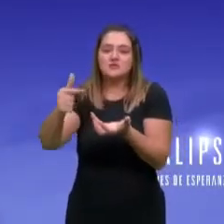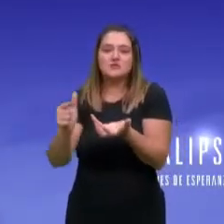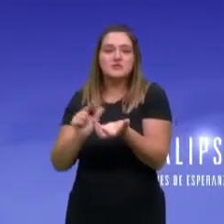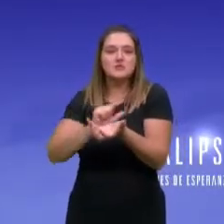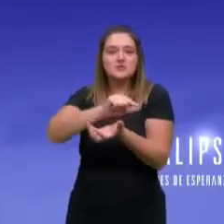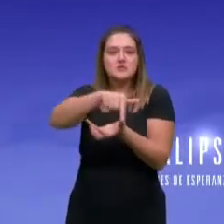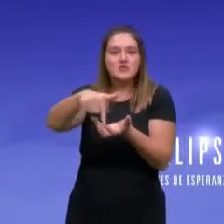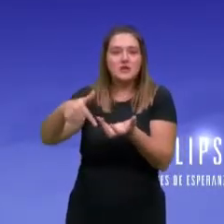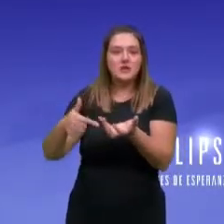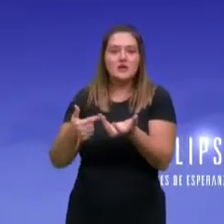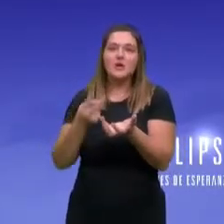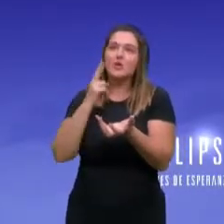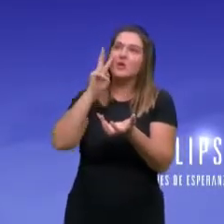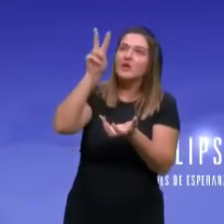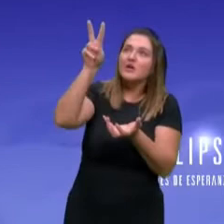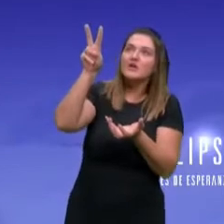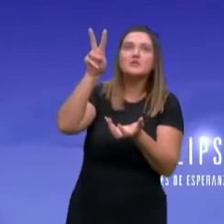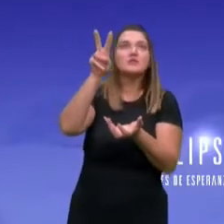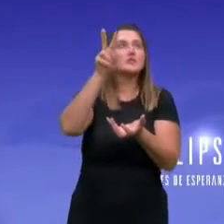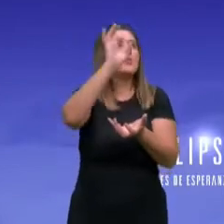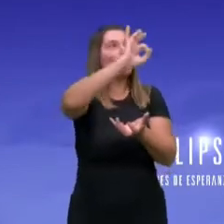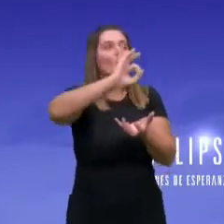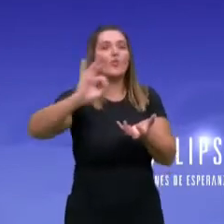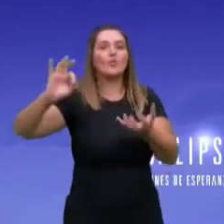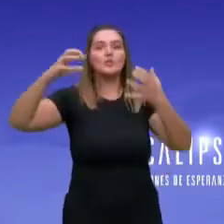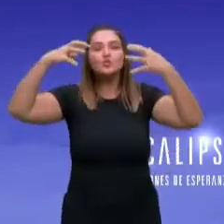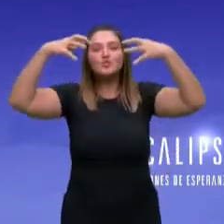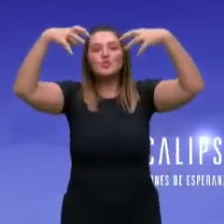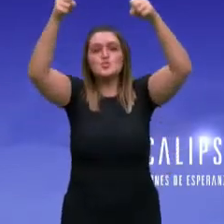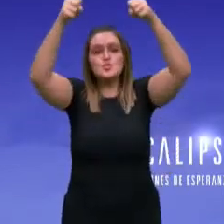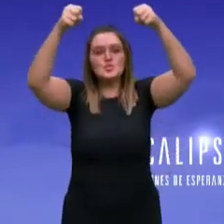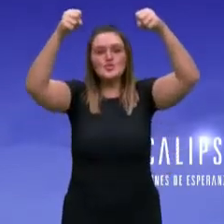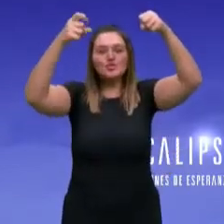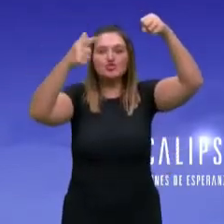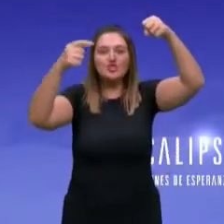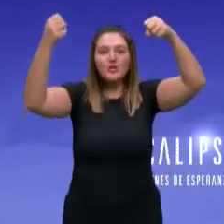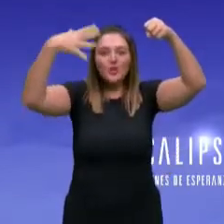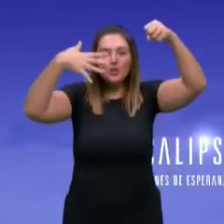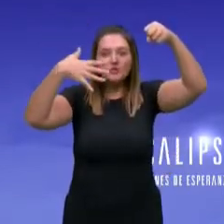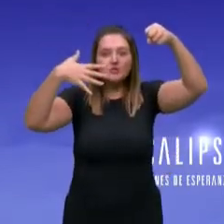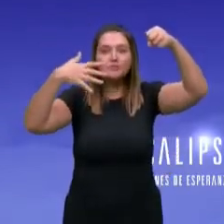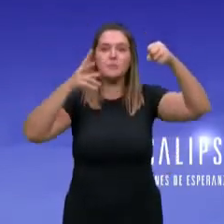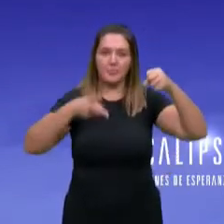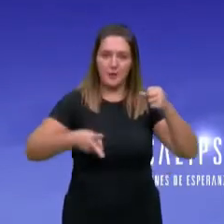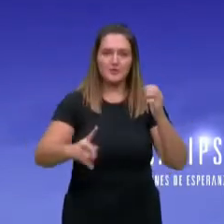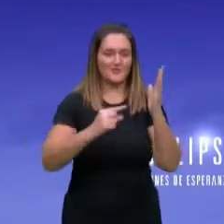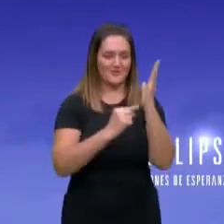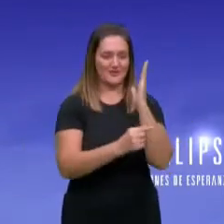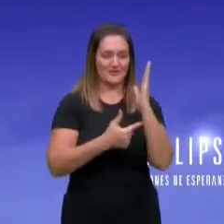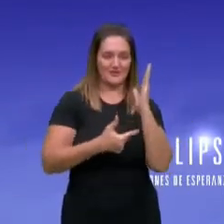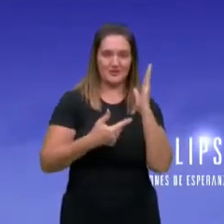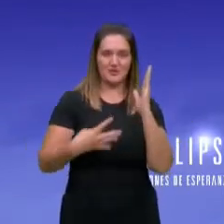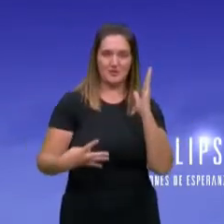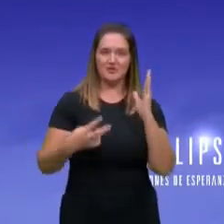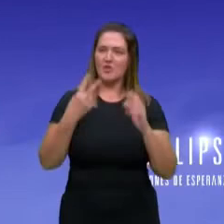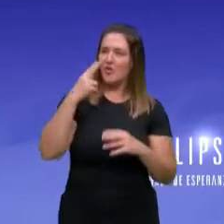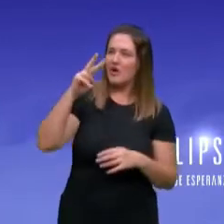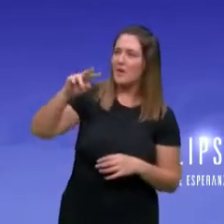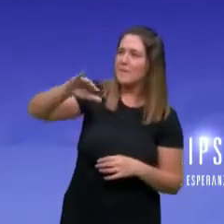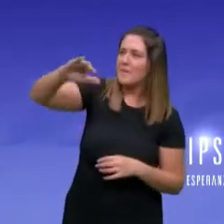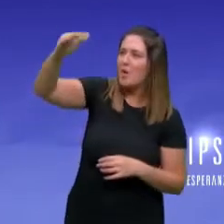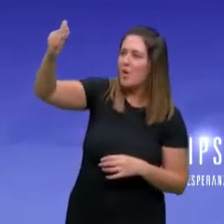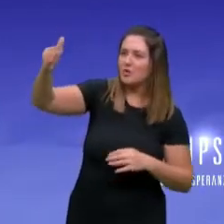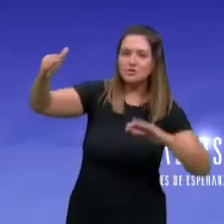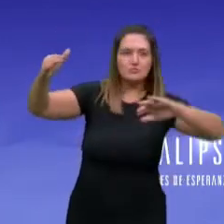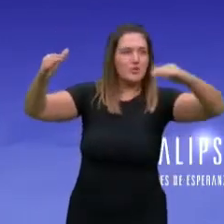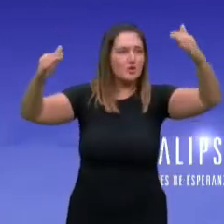totalmente vazia, e olhei para os céus e não tinham luz. E o texto continua, 24, fala assim, olhei para os montes